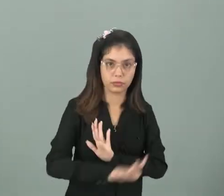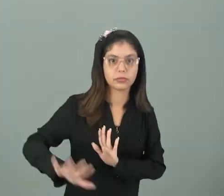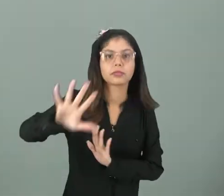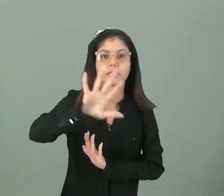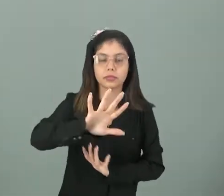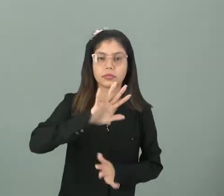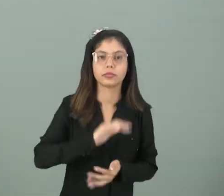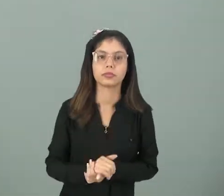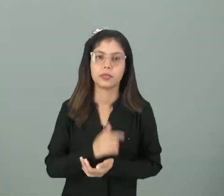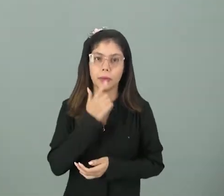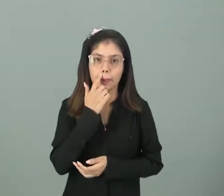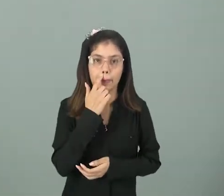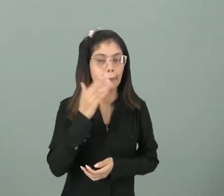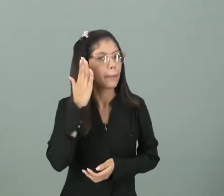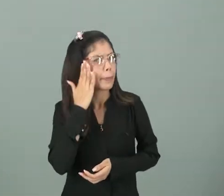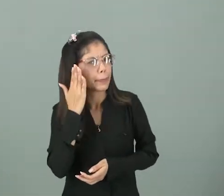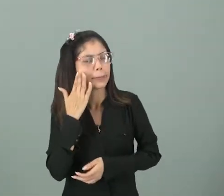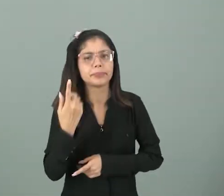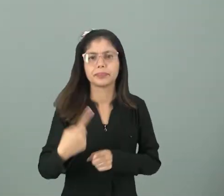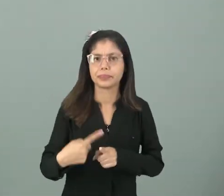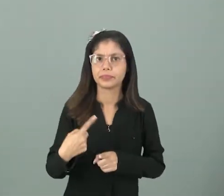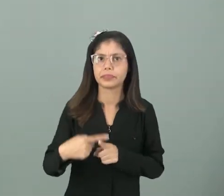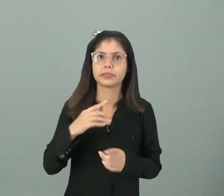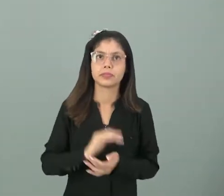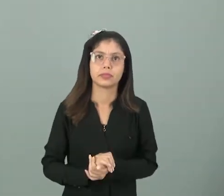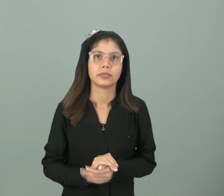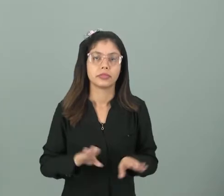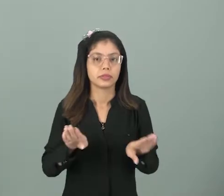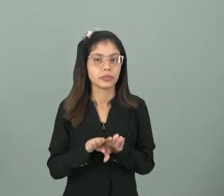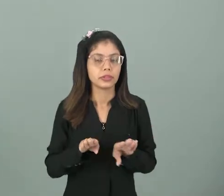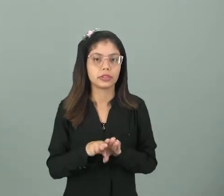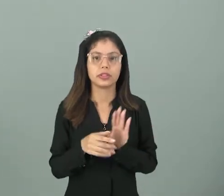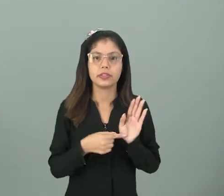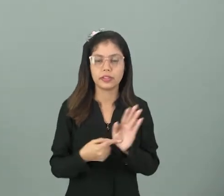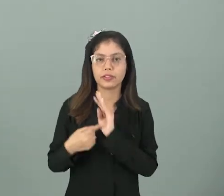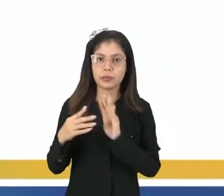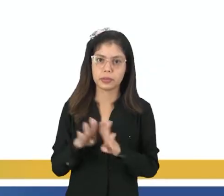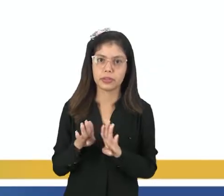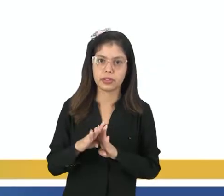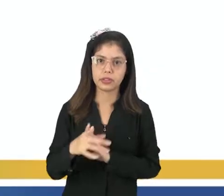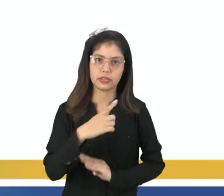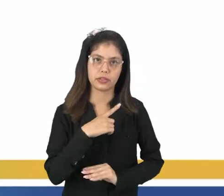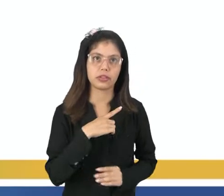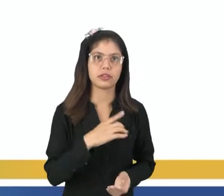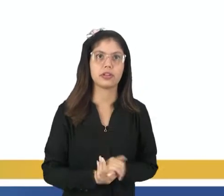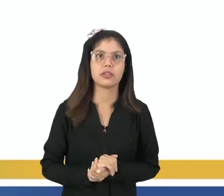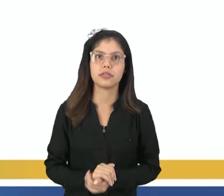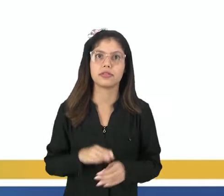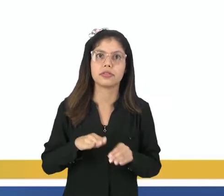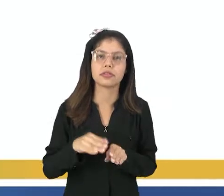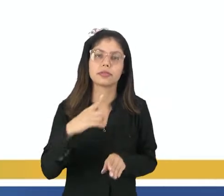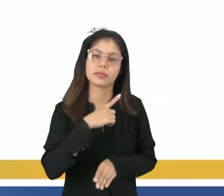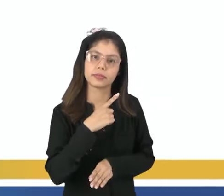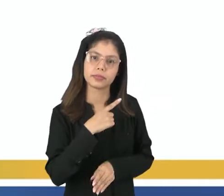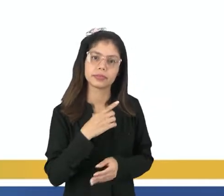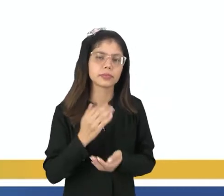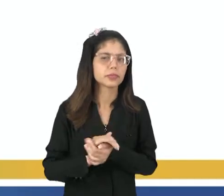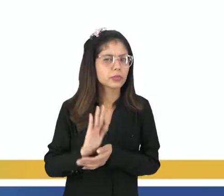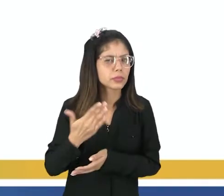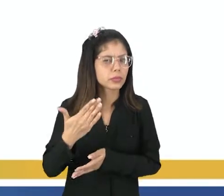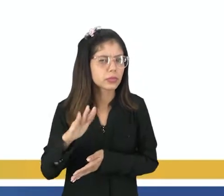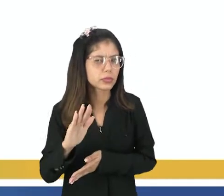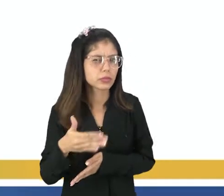é classificação, entender por que se faz importante esse processo. Até agora, existe a estimativa de cerca